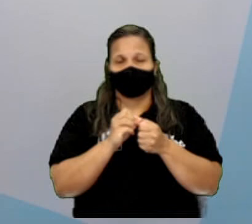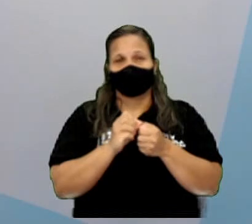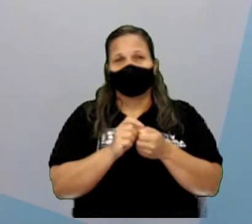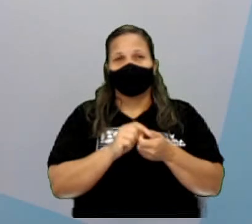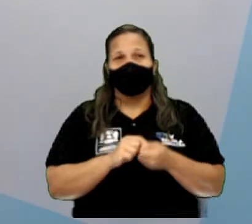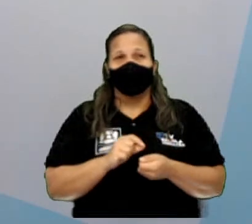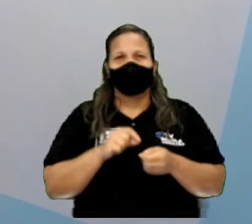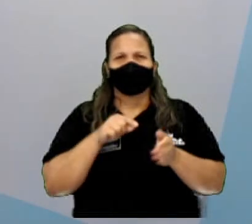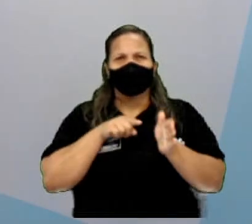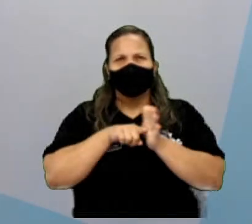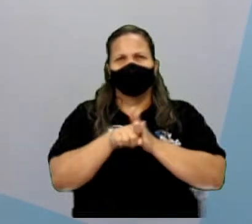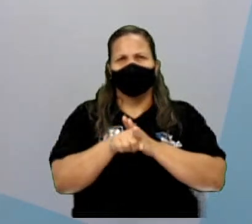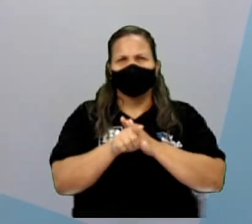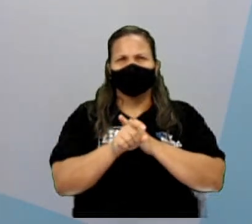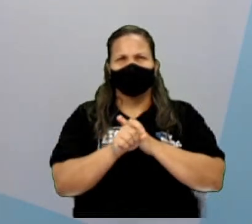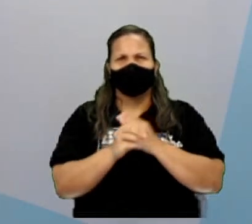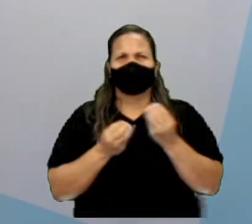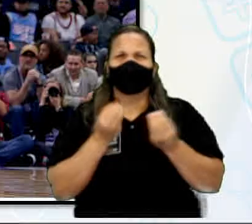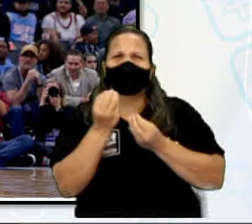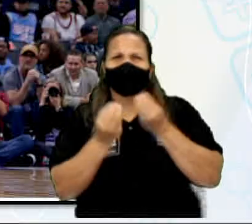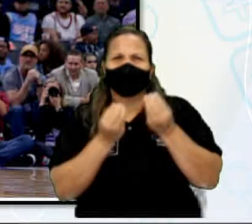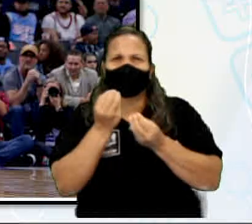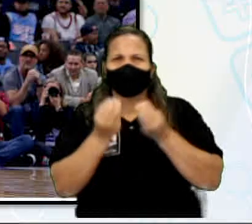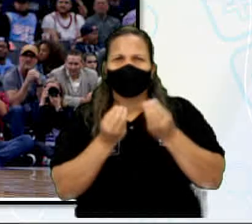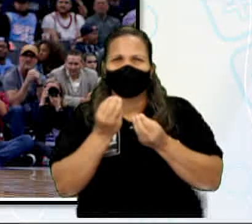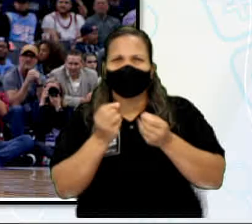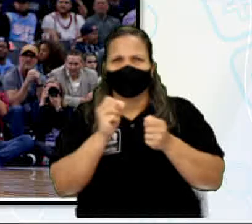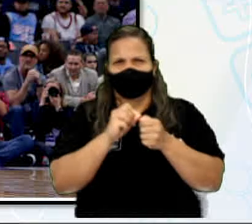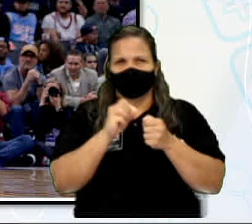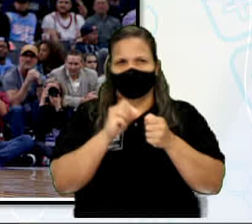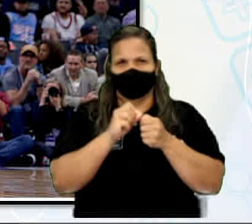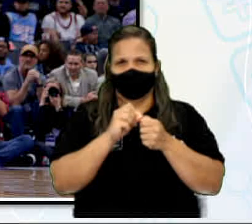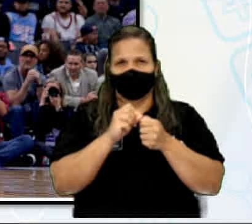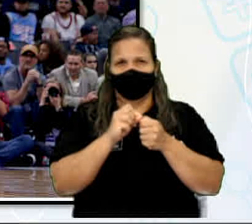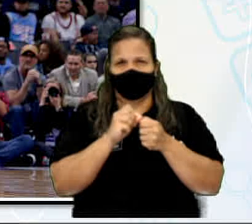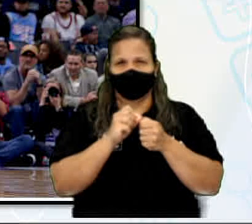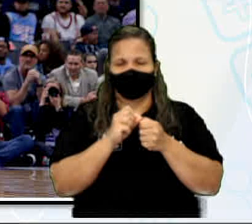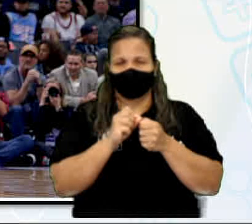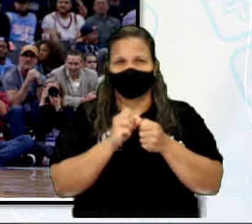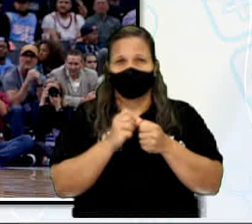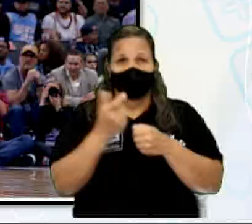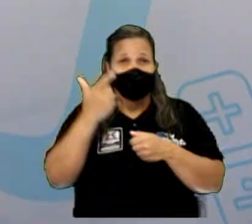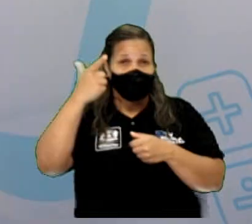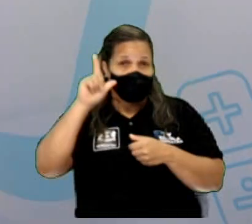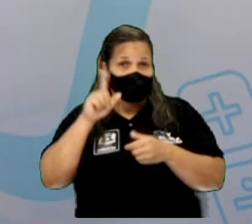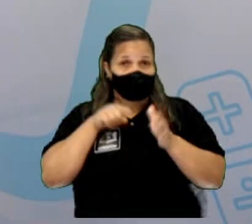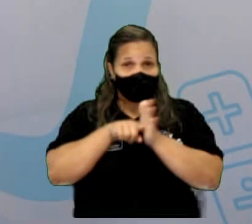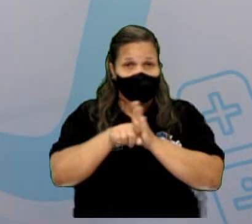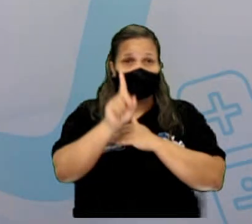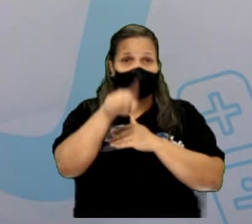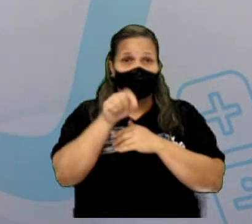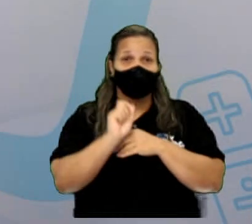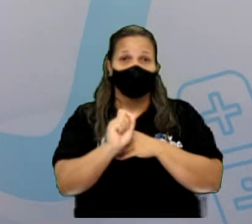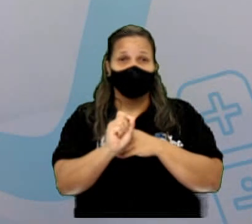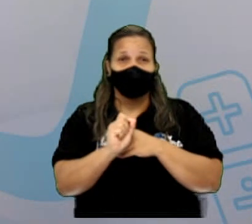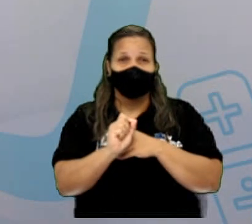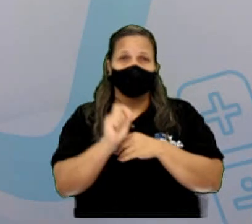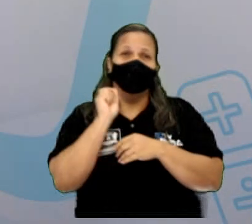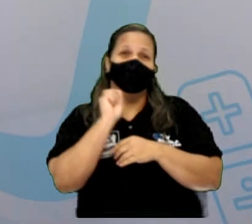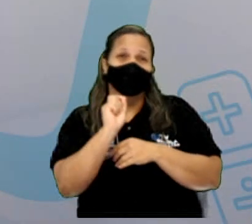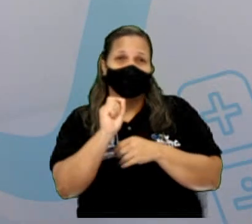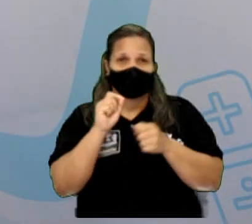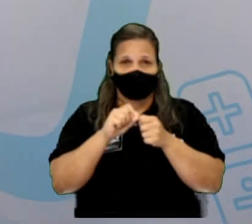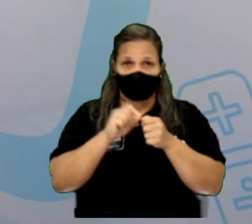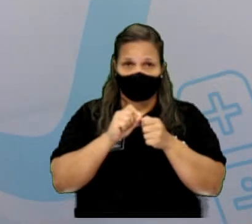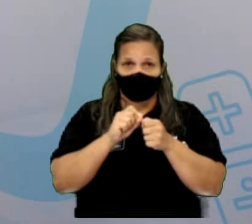essa perguntinha aí, ó. Como fazer? Perceba a diferença. A tática, como a gente viu lá, respondia à pergunta o que fazer e